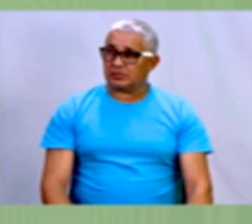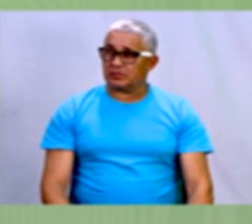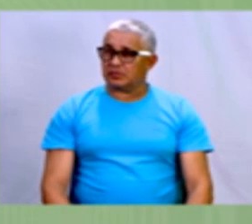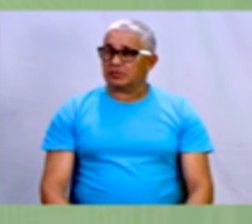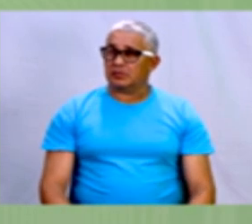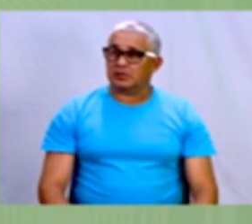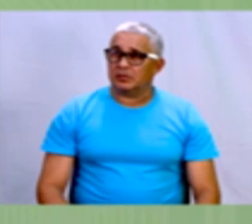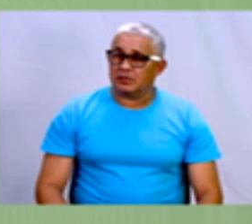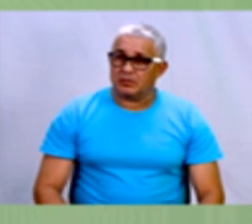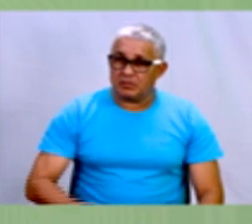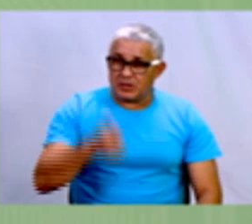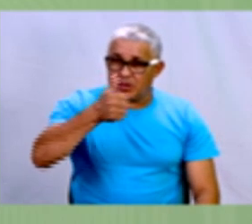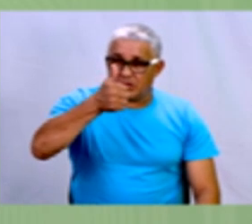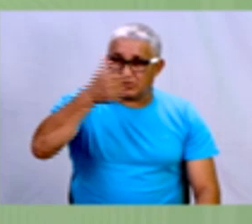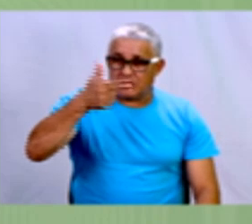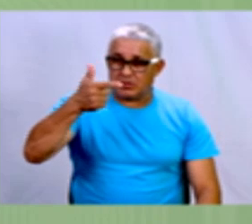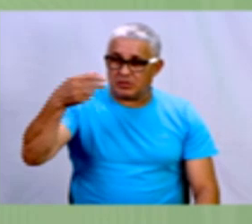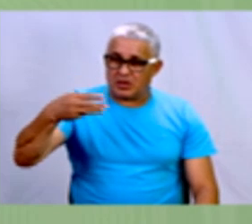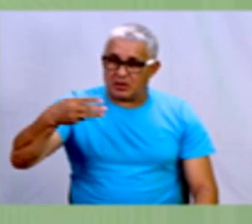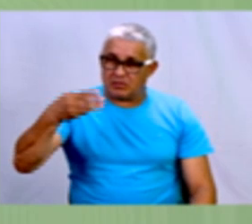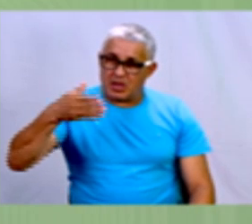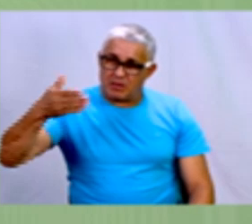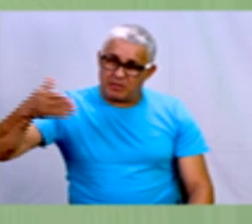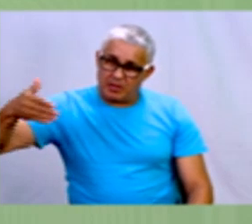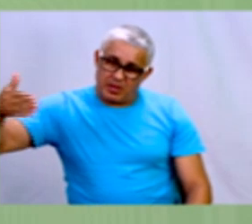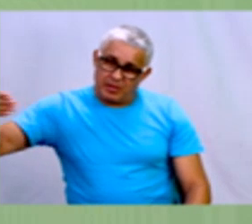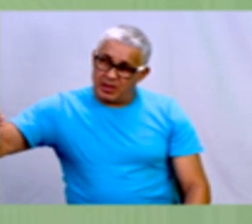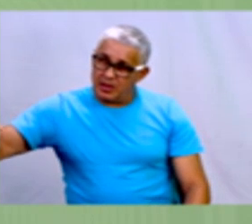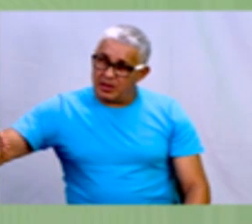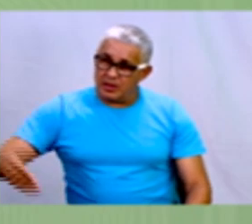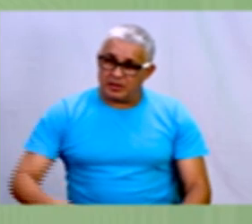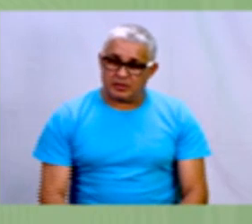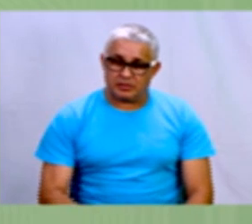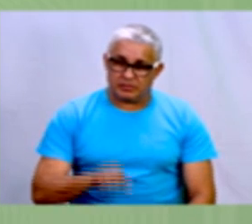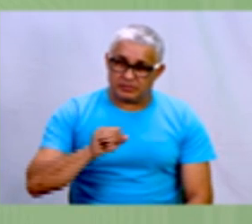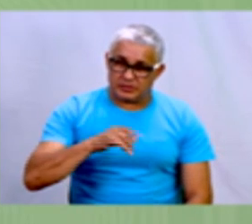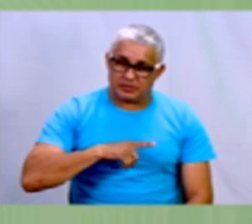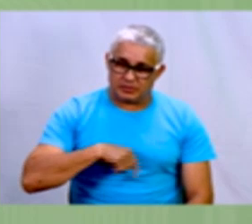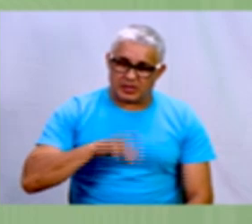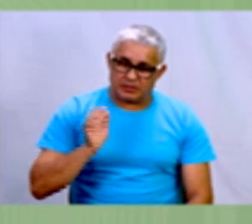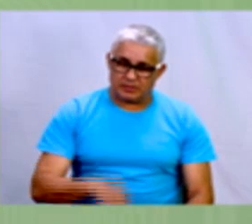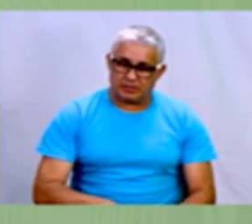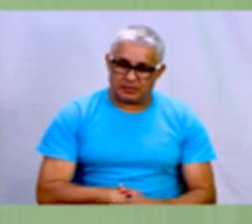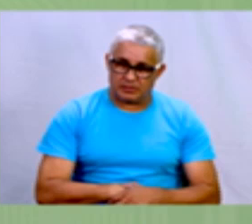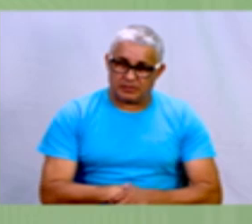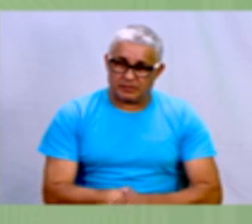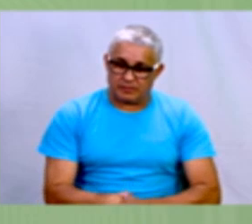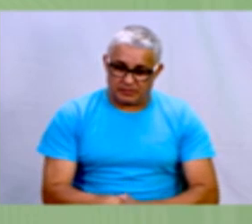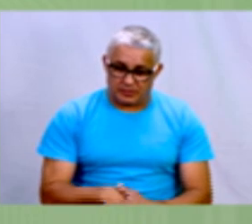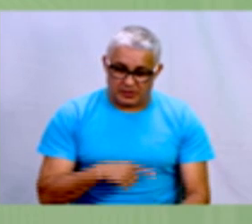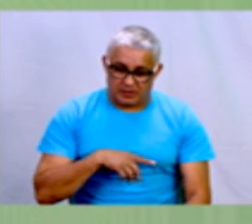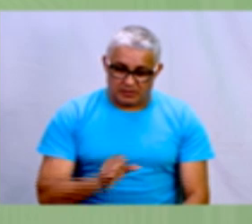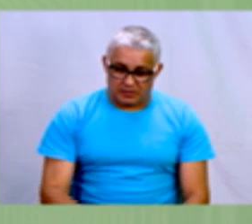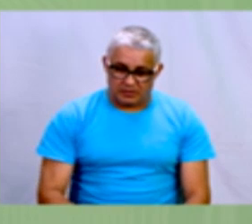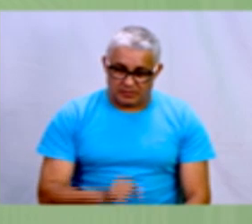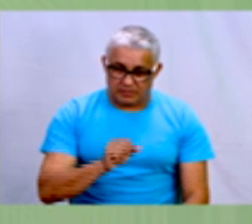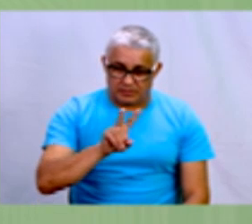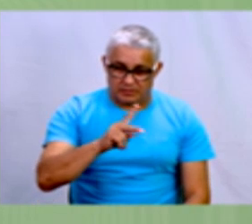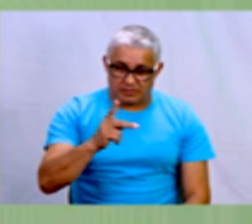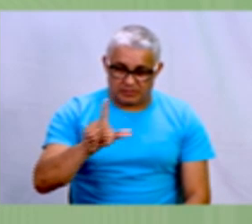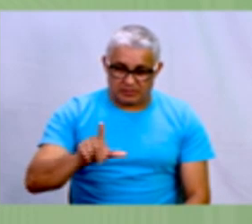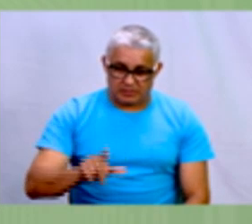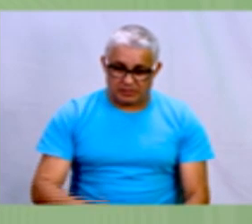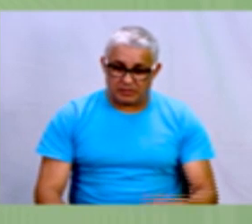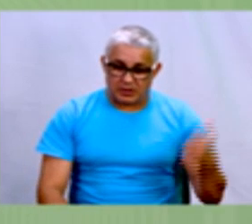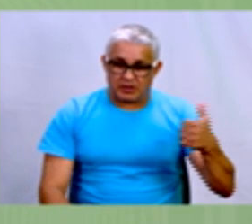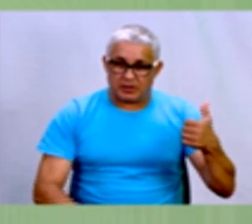segundo período, o valor do terceiro período e assim sucessivamente se tivesse mais, né? Então, a gente tem VPL, ó, o primeiro